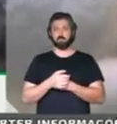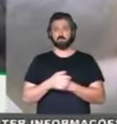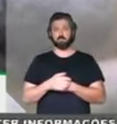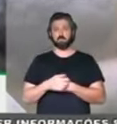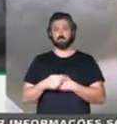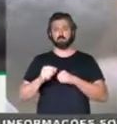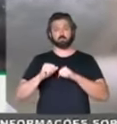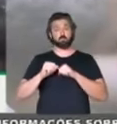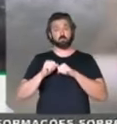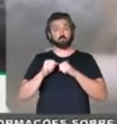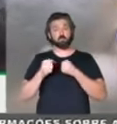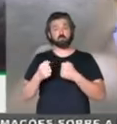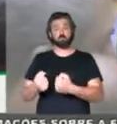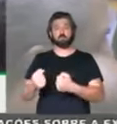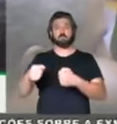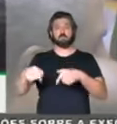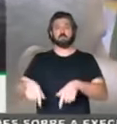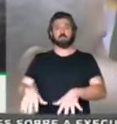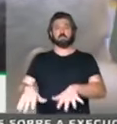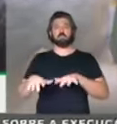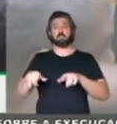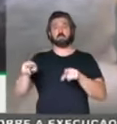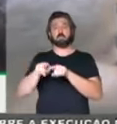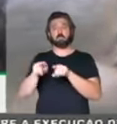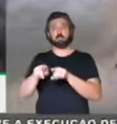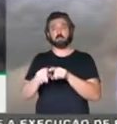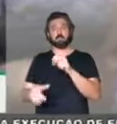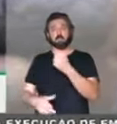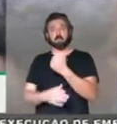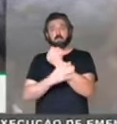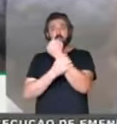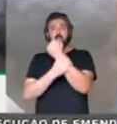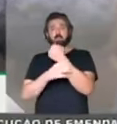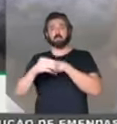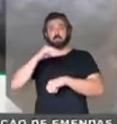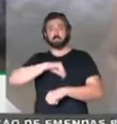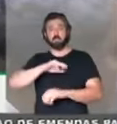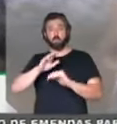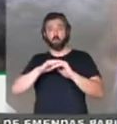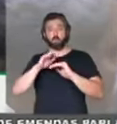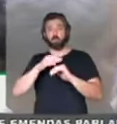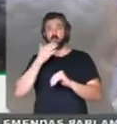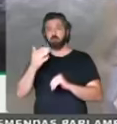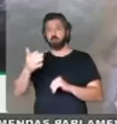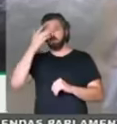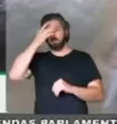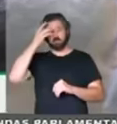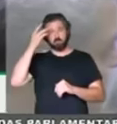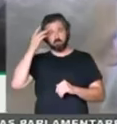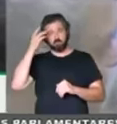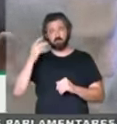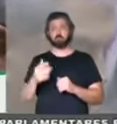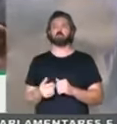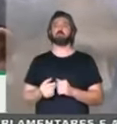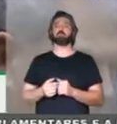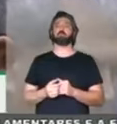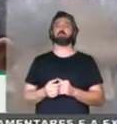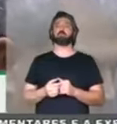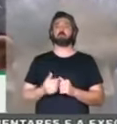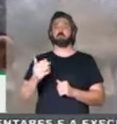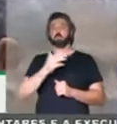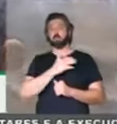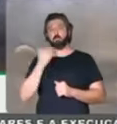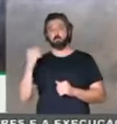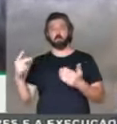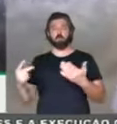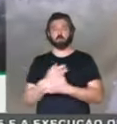Depois eu me esforcei muito neste plenário no sentido da garantia de um salário mínimo para pessoas que perdem o ente querido